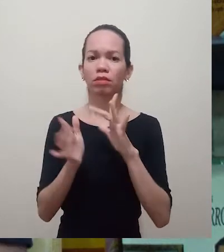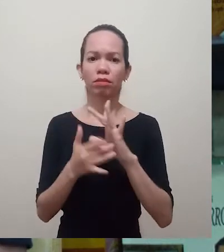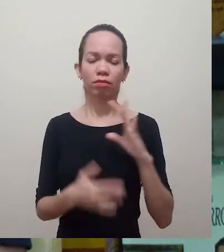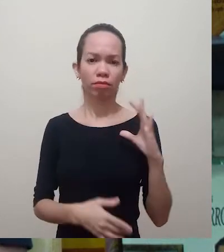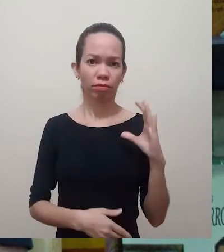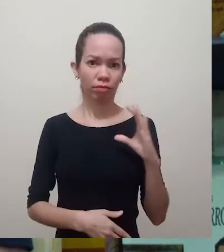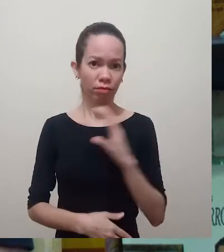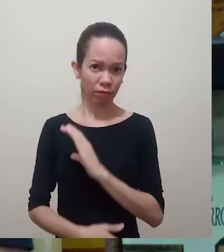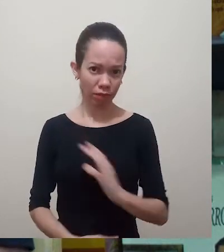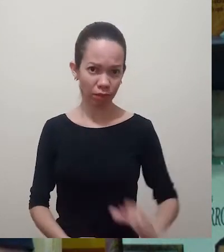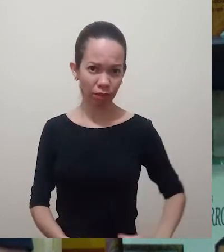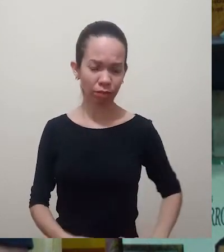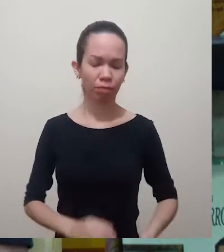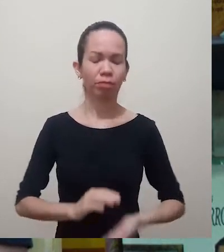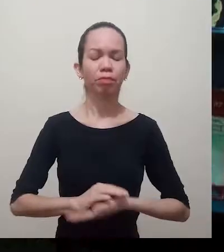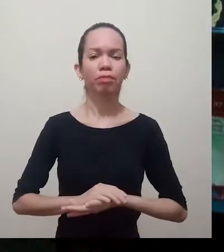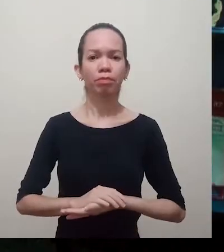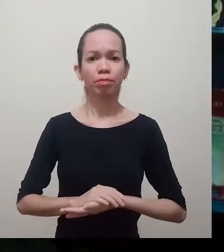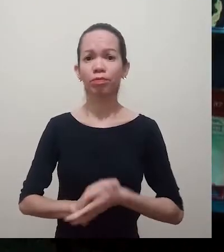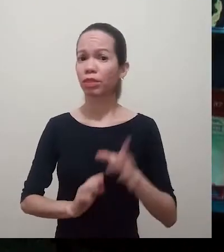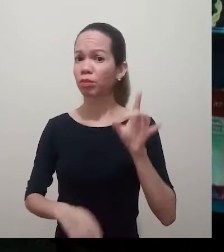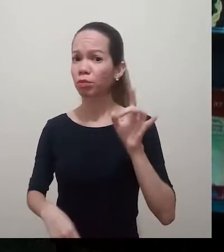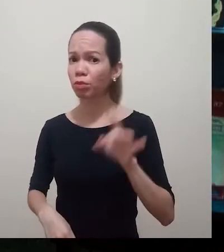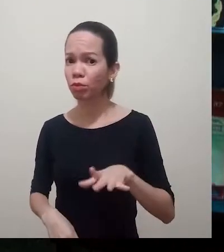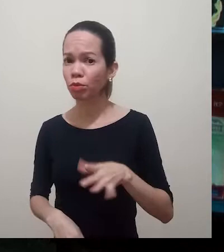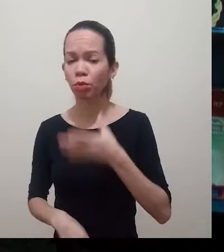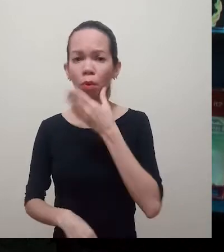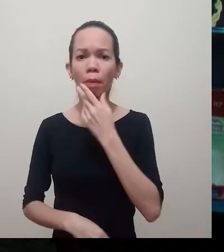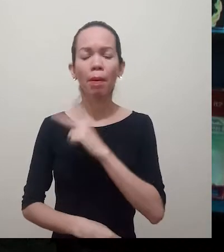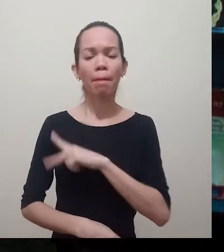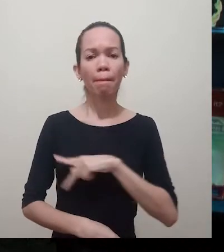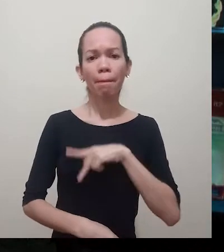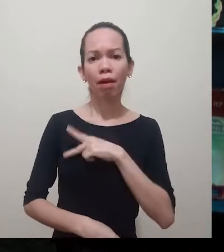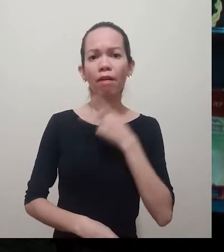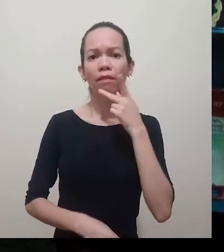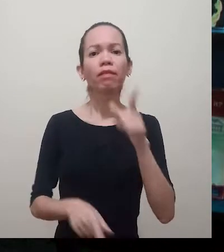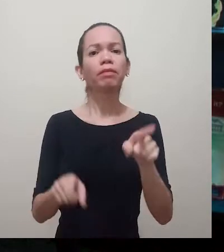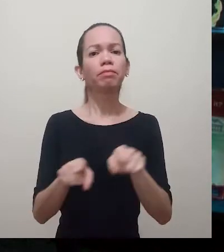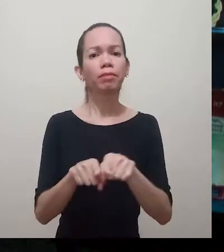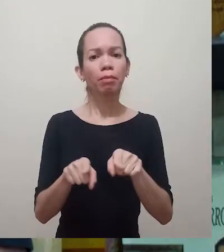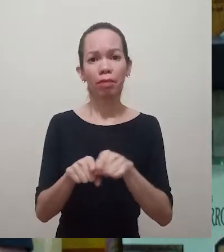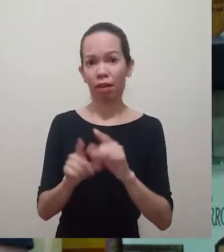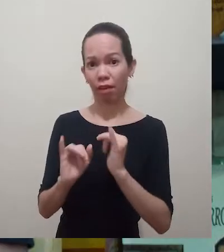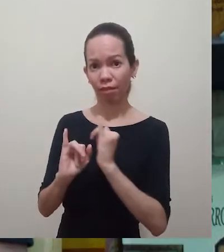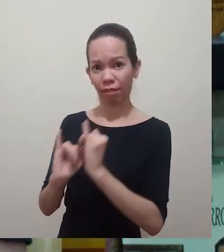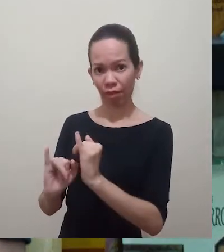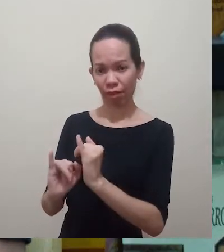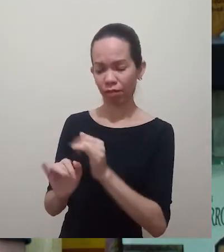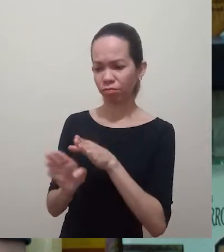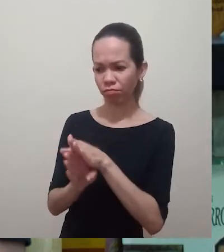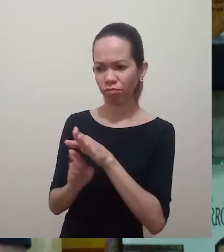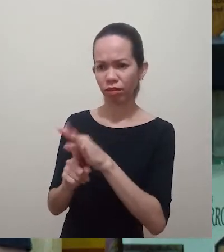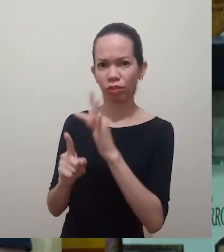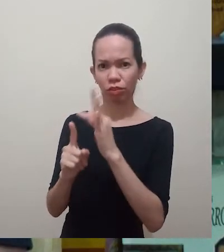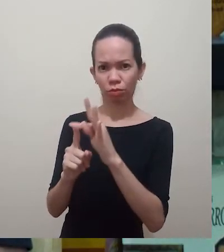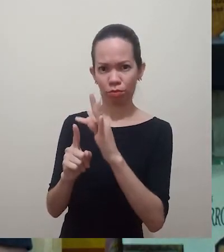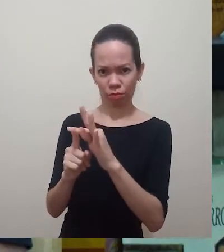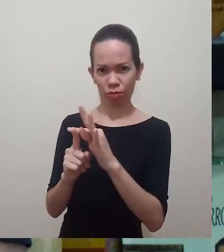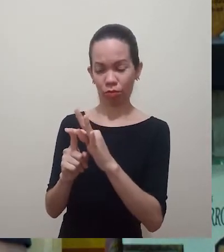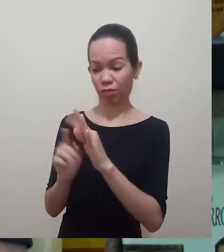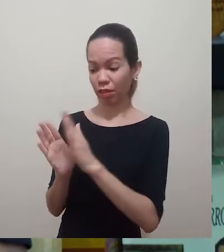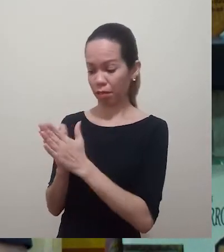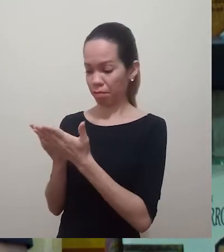e por último o apóstolo paulo vai dizer aqui para timóteo que a palavra de deus